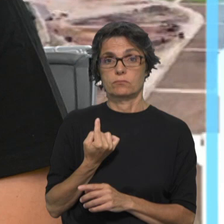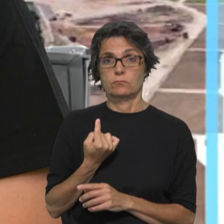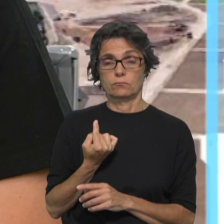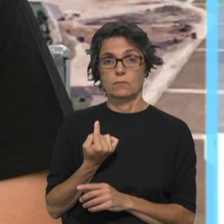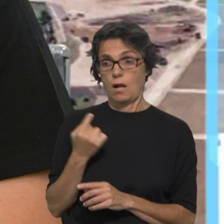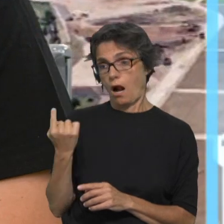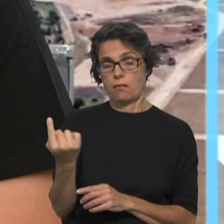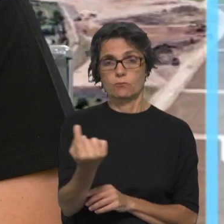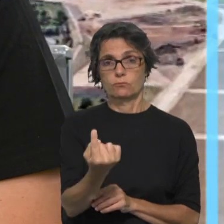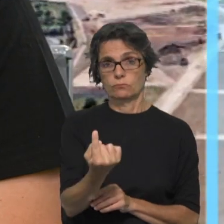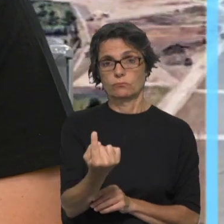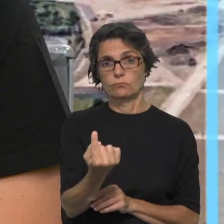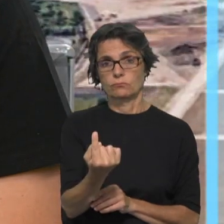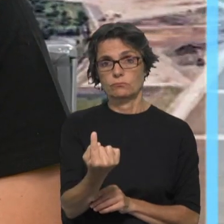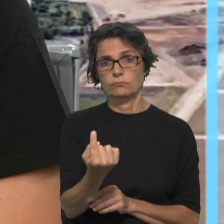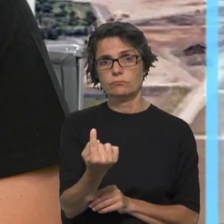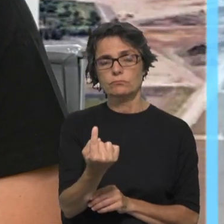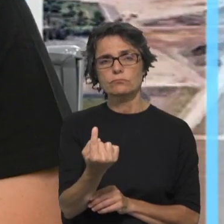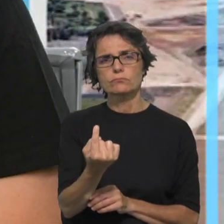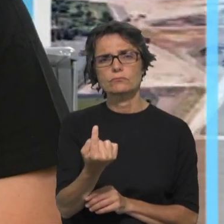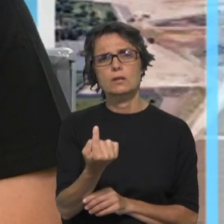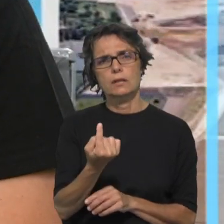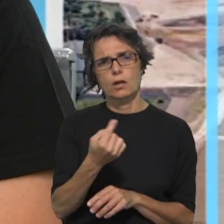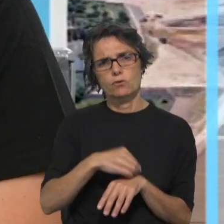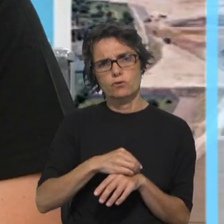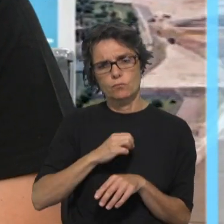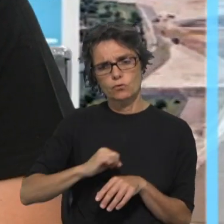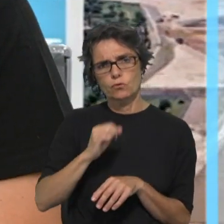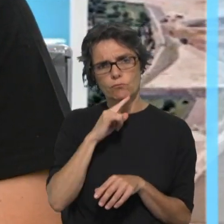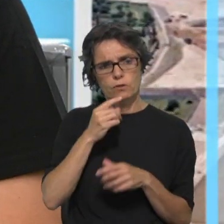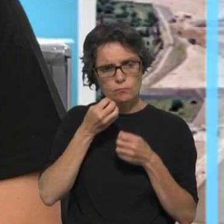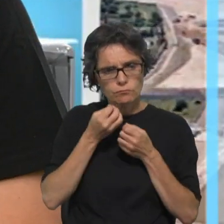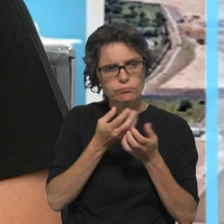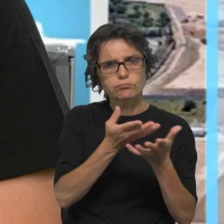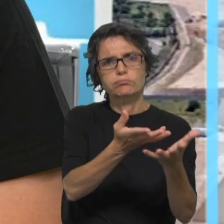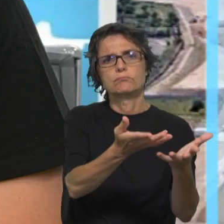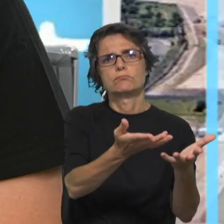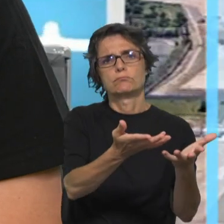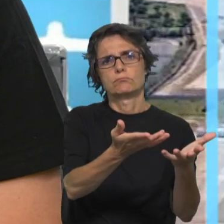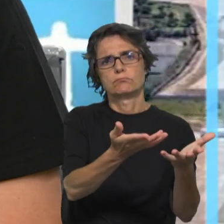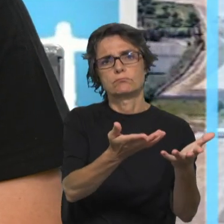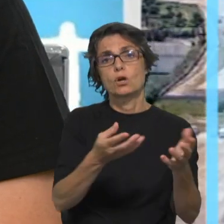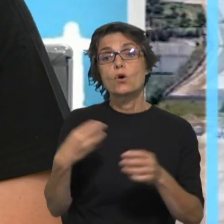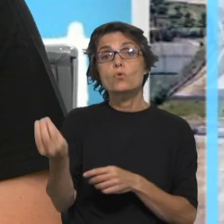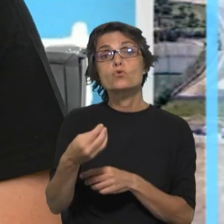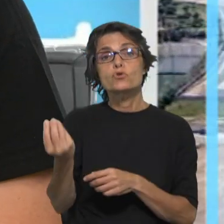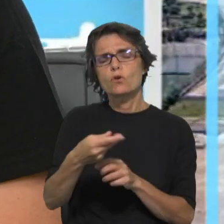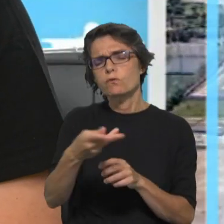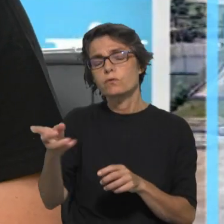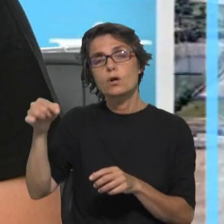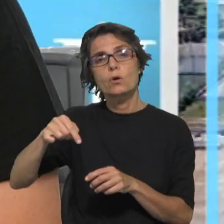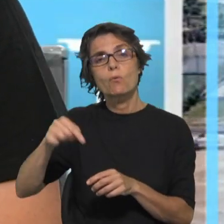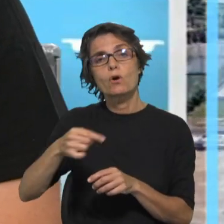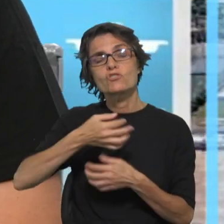nós, que damos também o nosso testemunho, que é o primeiro. Os jovens, sobretudo, acreditam não tanto em teorias,